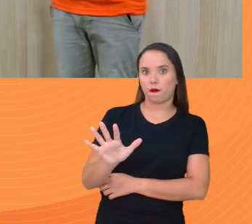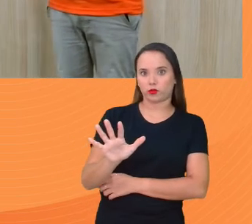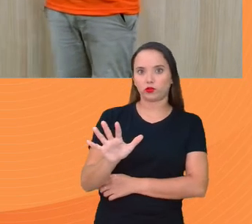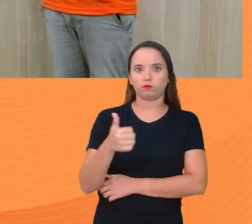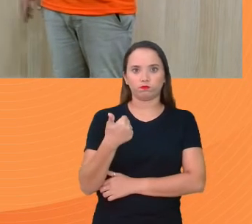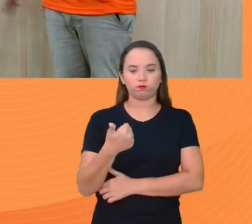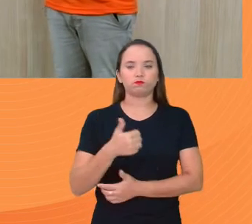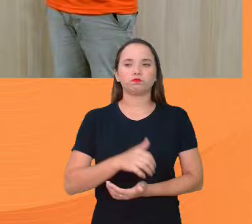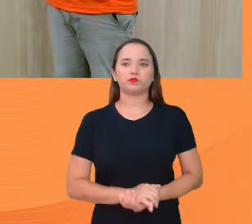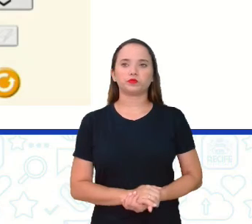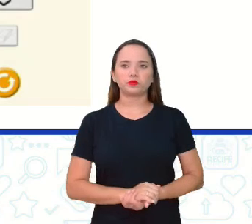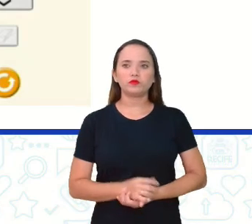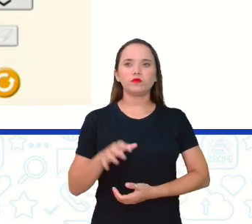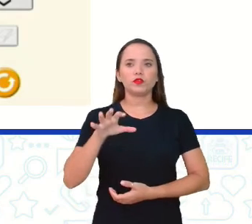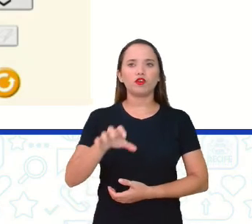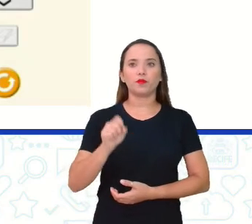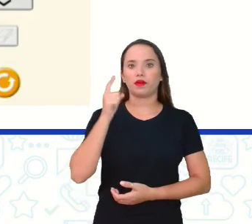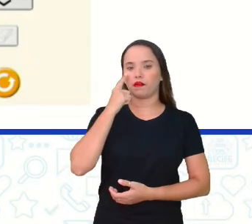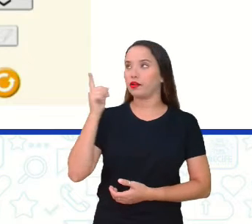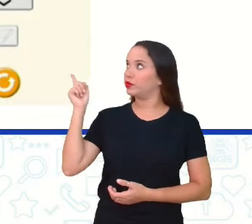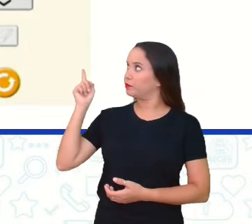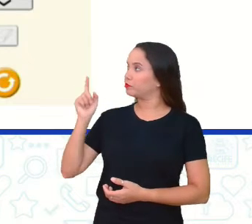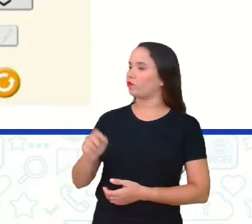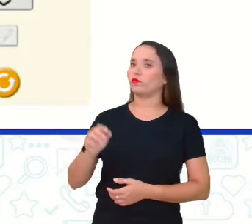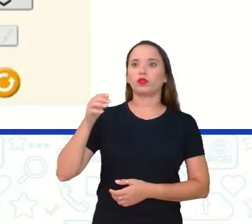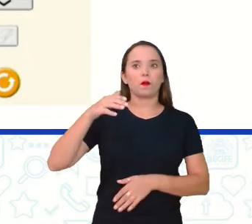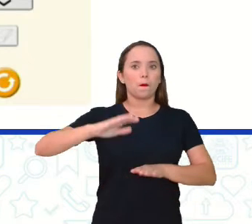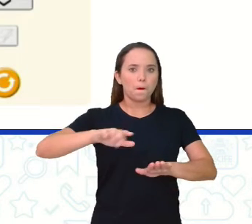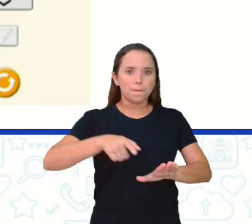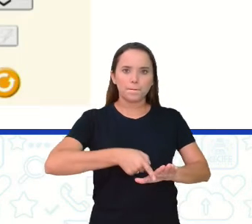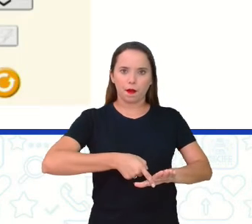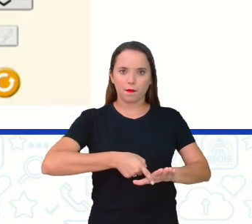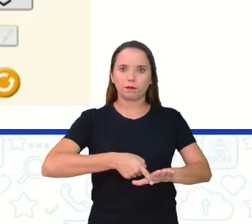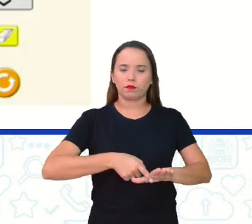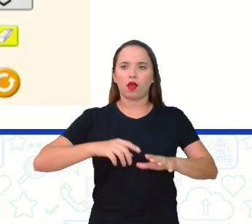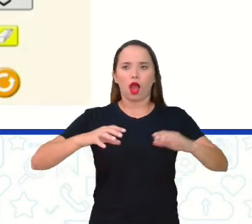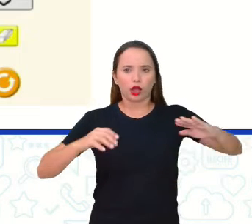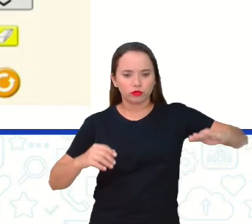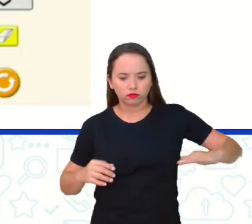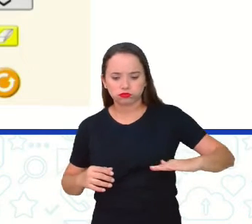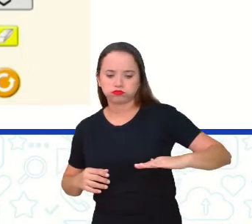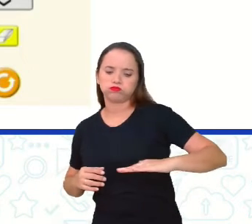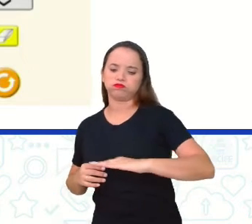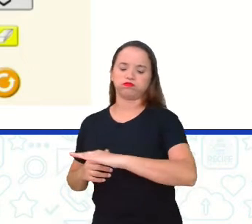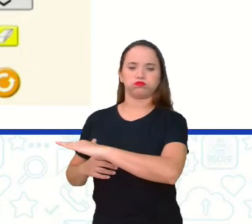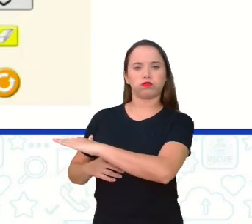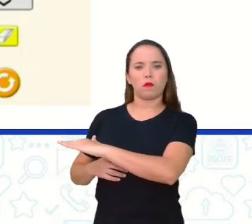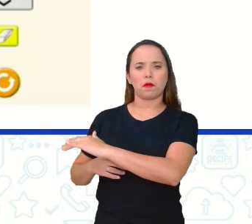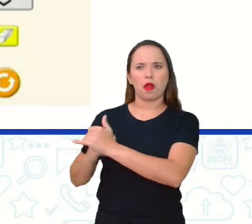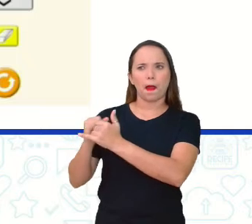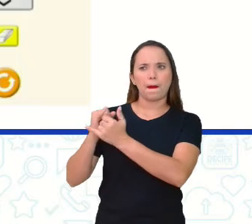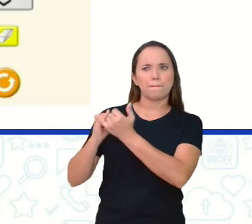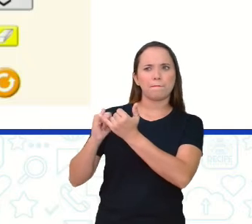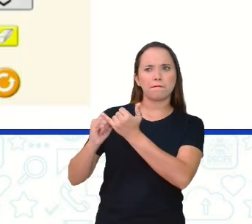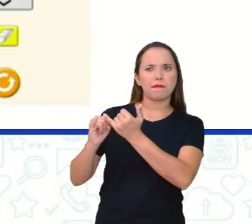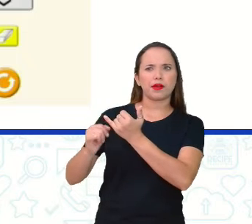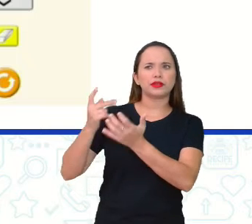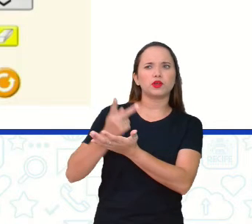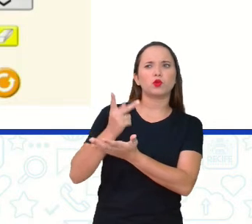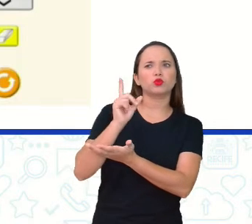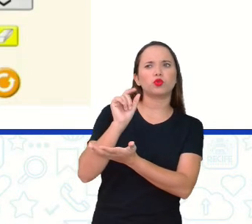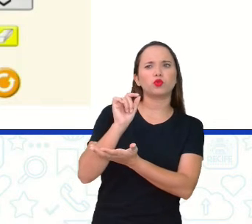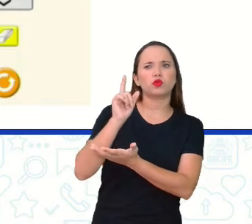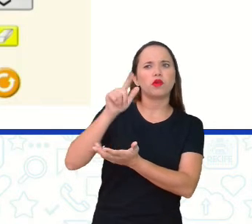exemplo, o pé, eu coloco dentro desse tubo e o que é que acontece com esse pé? Parece que ele fica igualzinho, né? Depois eu coloco